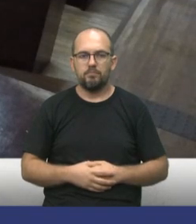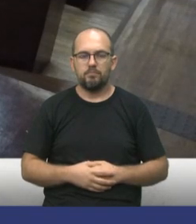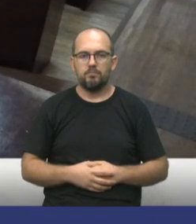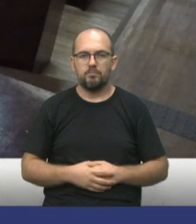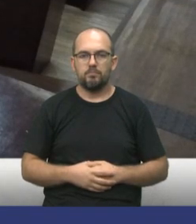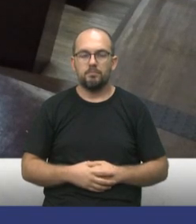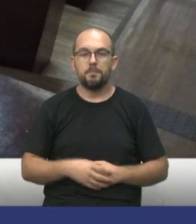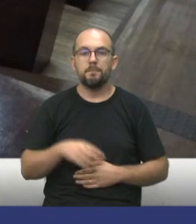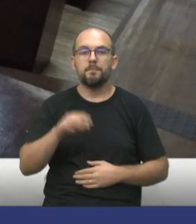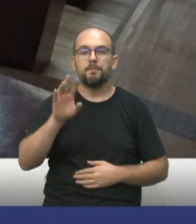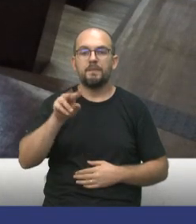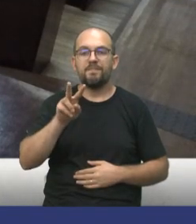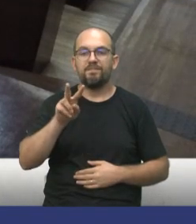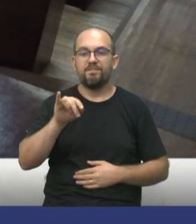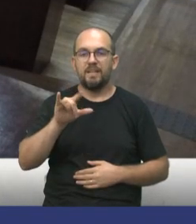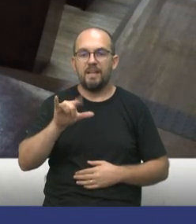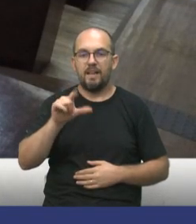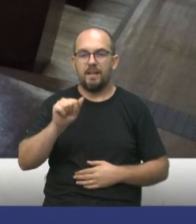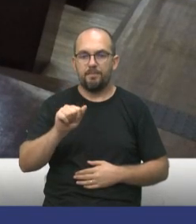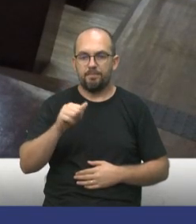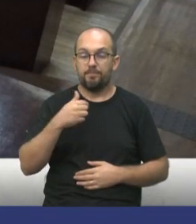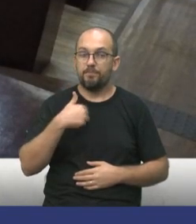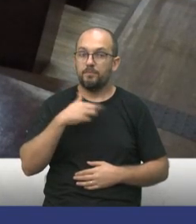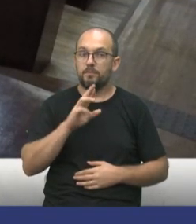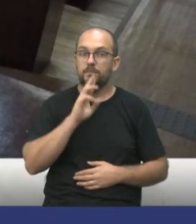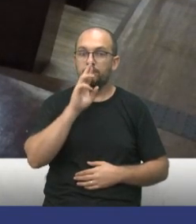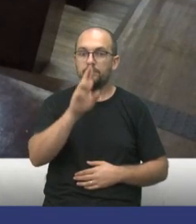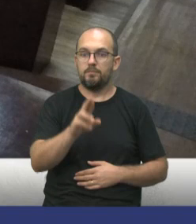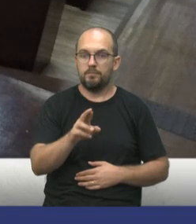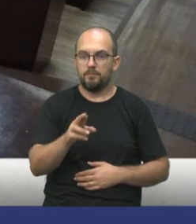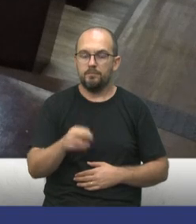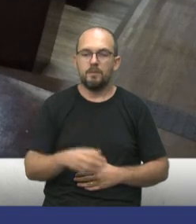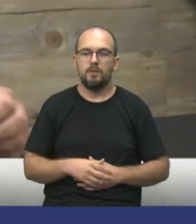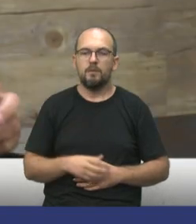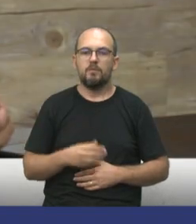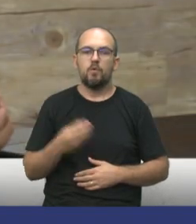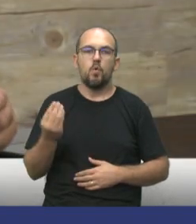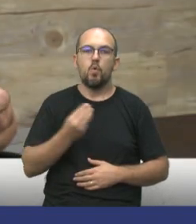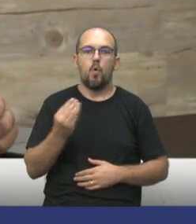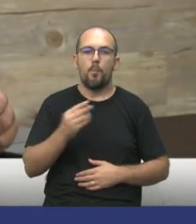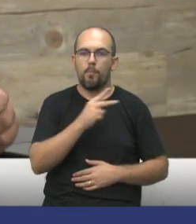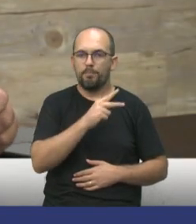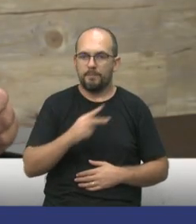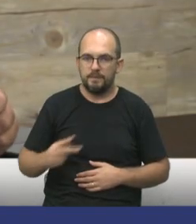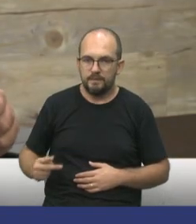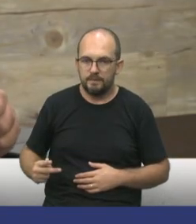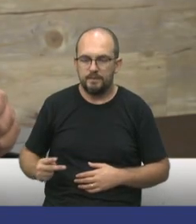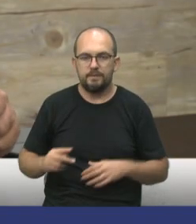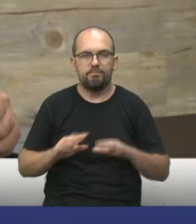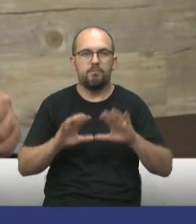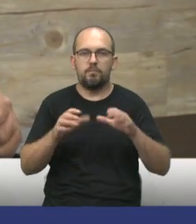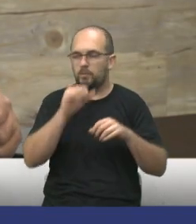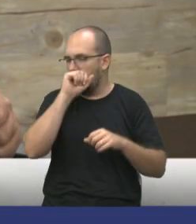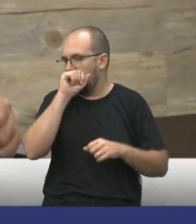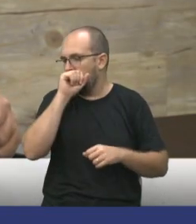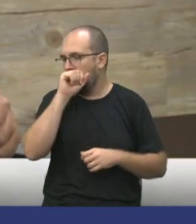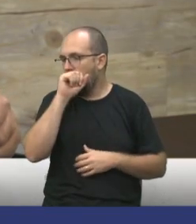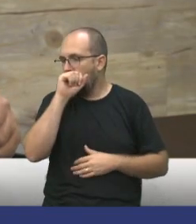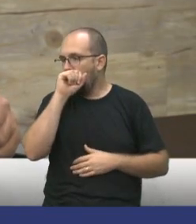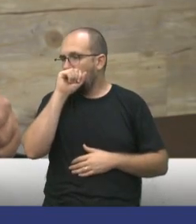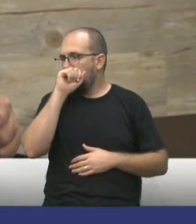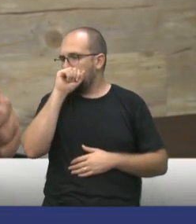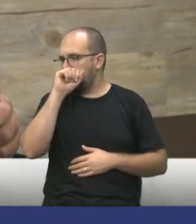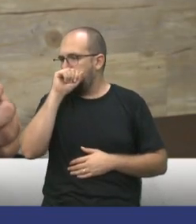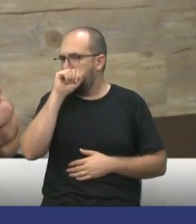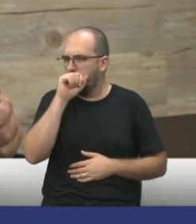Olha, Vilela, eu vou te responder agora, não, nem como presidente da Comissão de Finanças, nem como vereador,